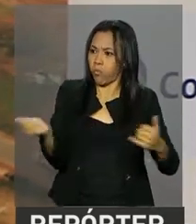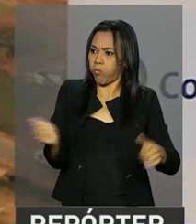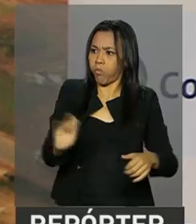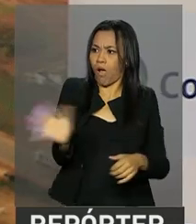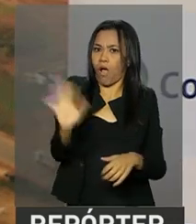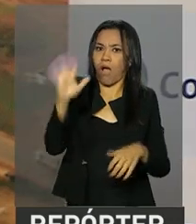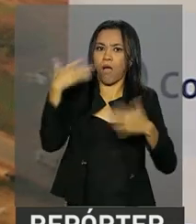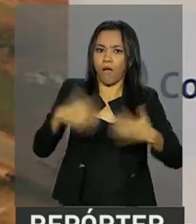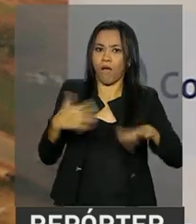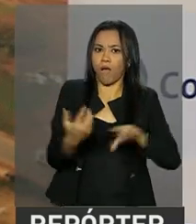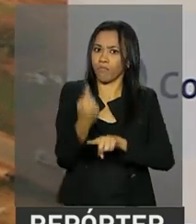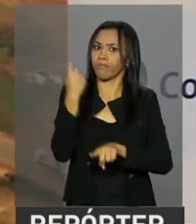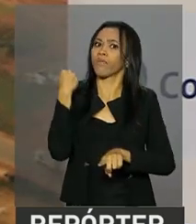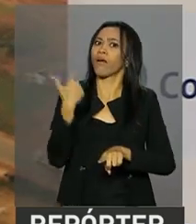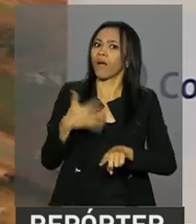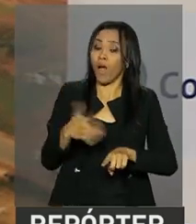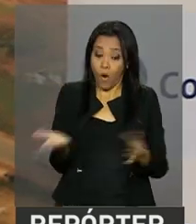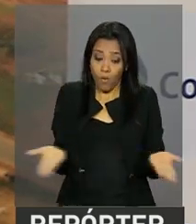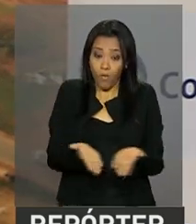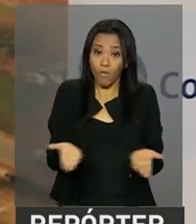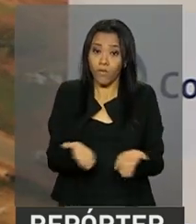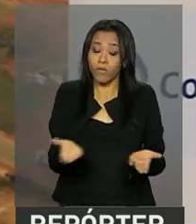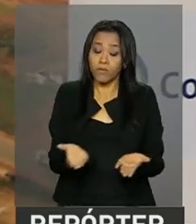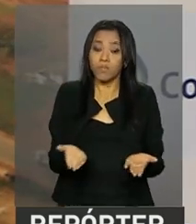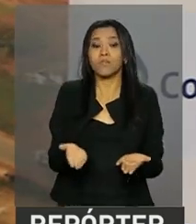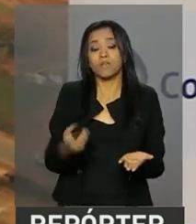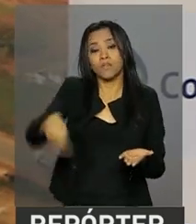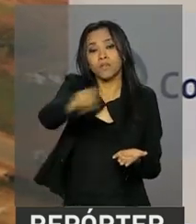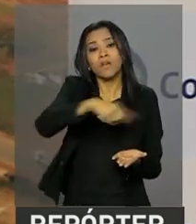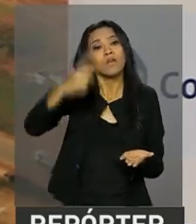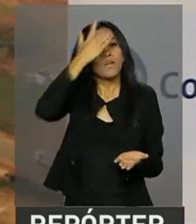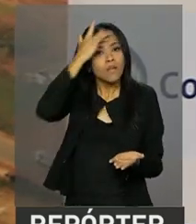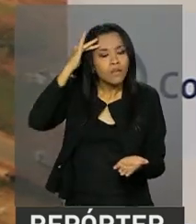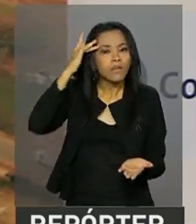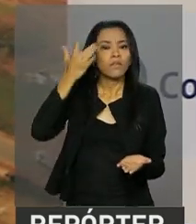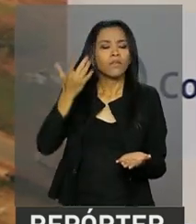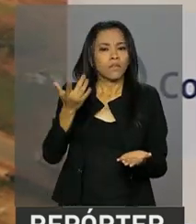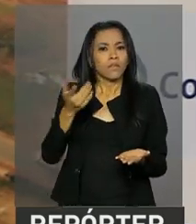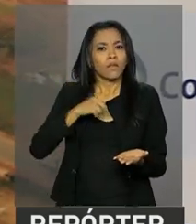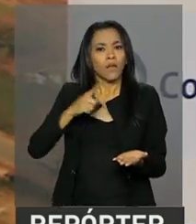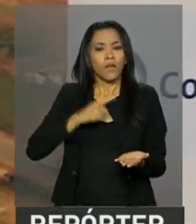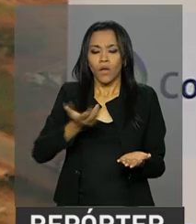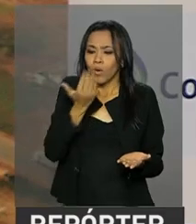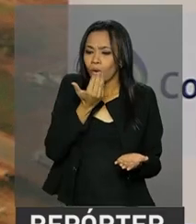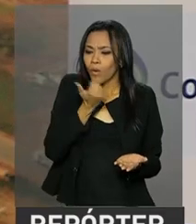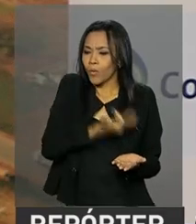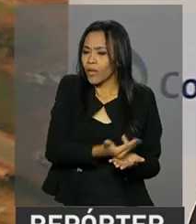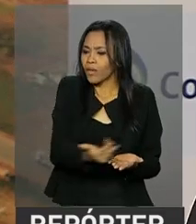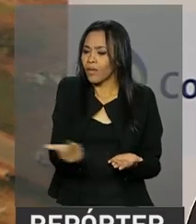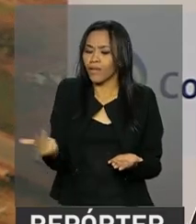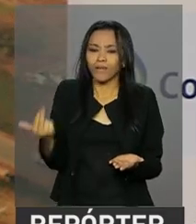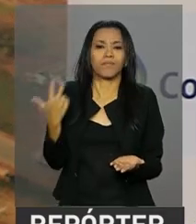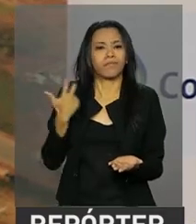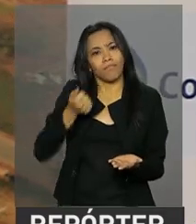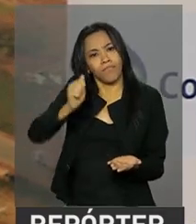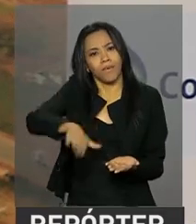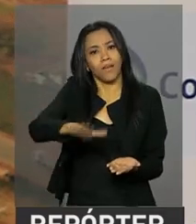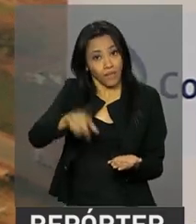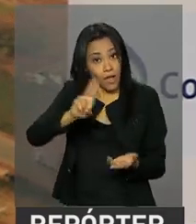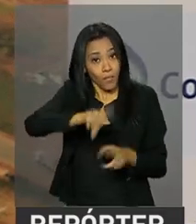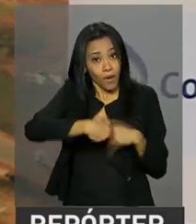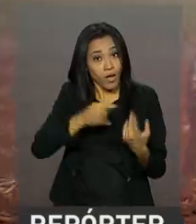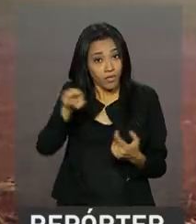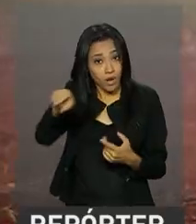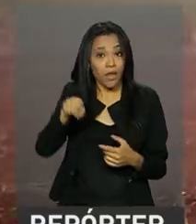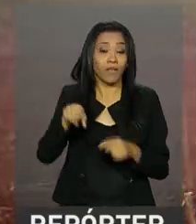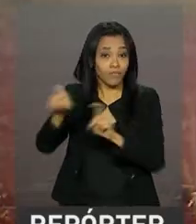tem né uma uma a comida alimentação para as pessoas eh na mesa Então tudo isso é impacto do que acontece lá